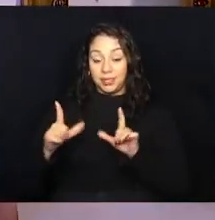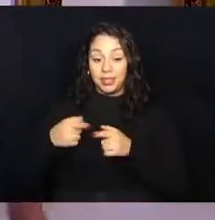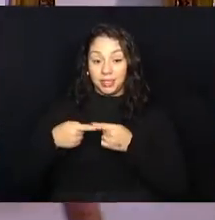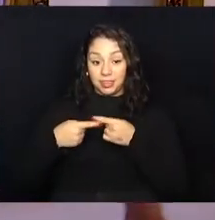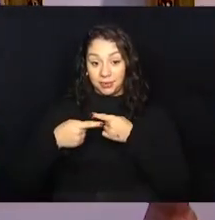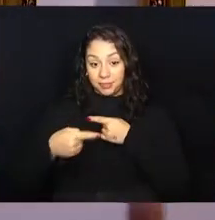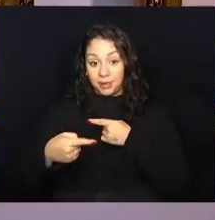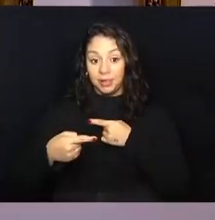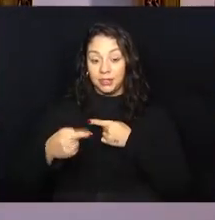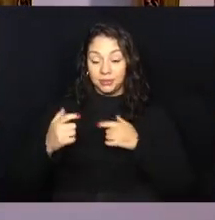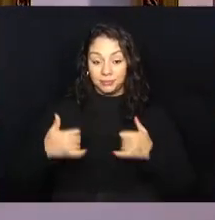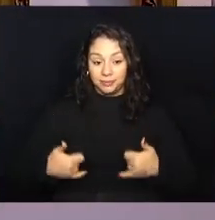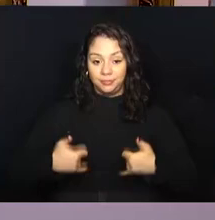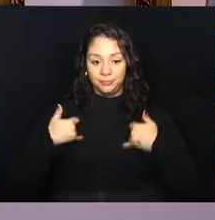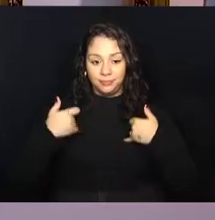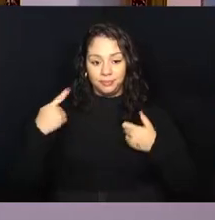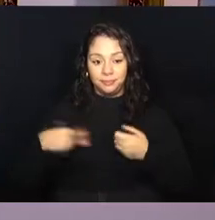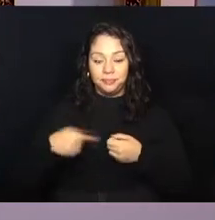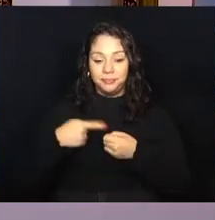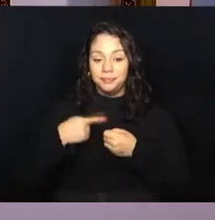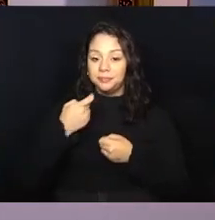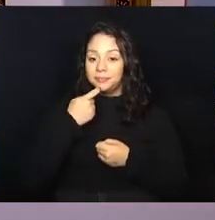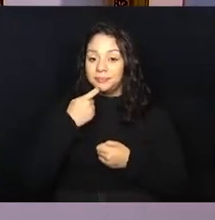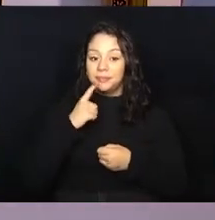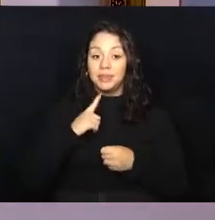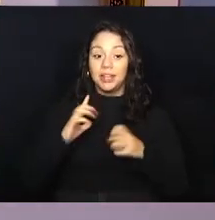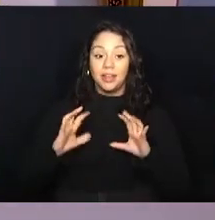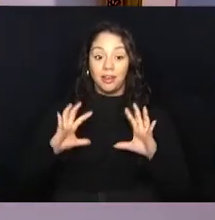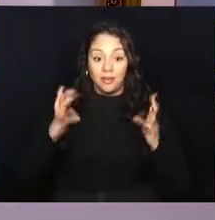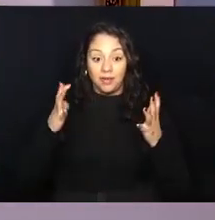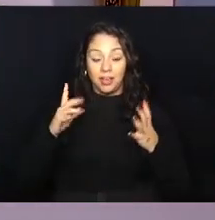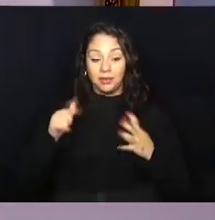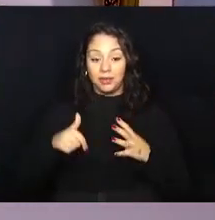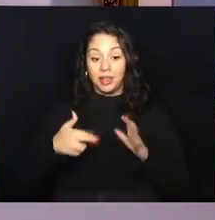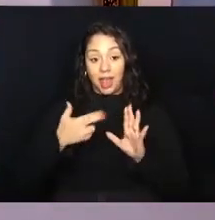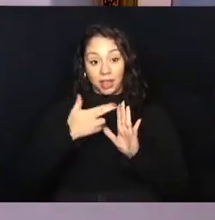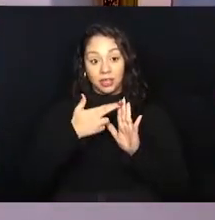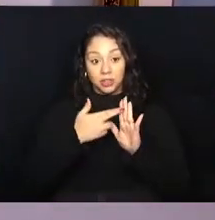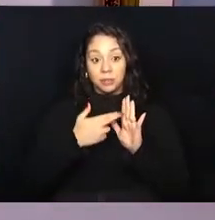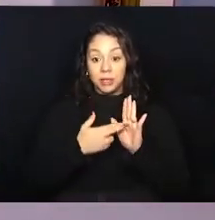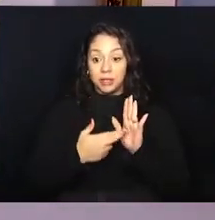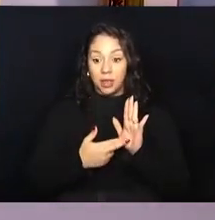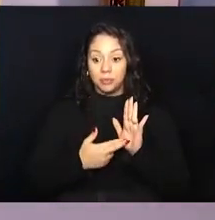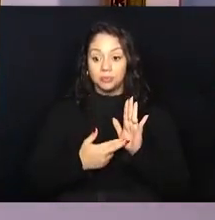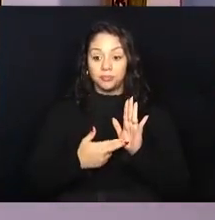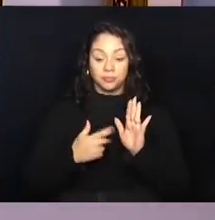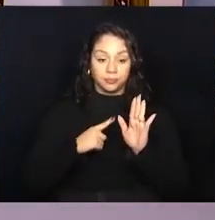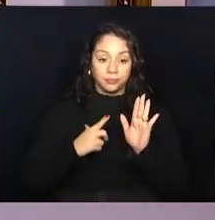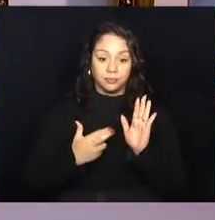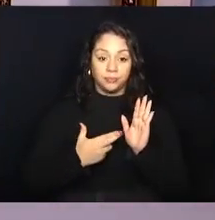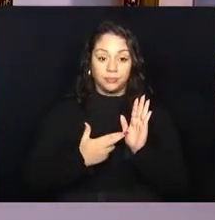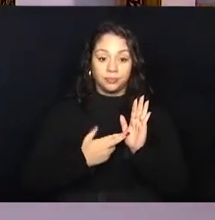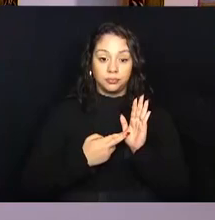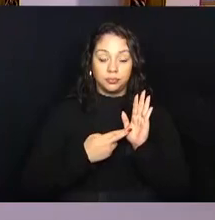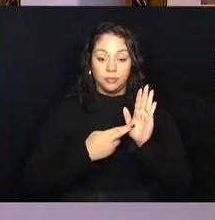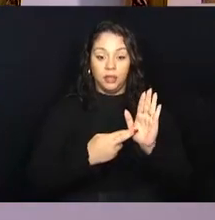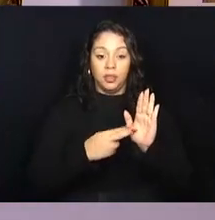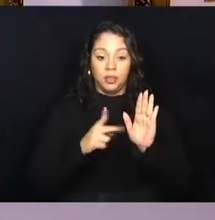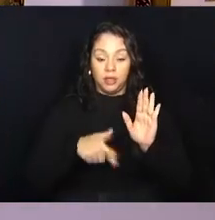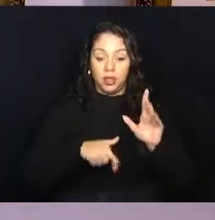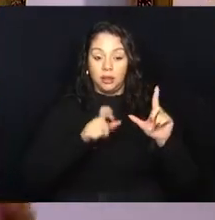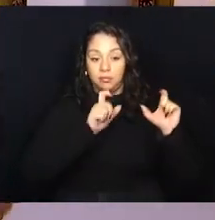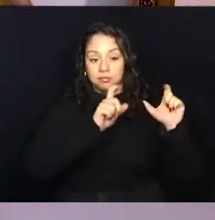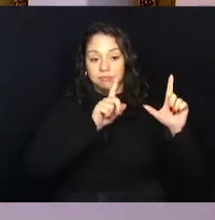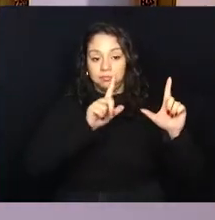colocar na semana de comemoração do aniversário da cidade este evento que é regimental que representa a